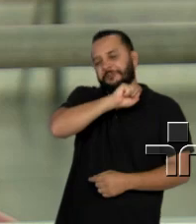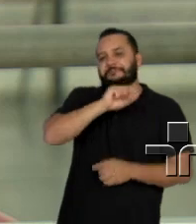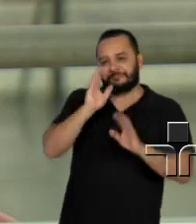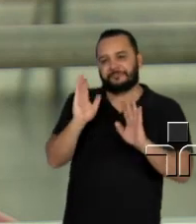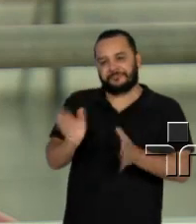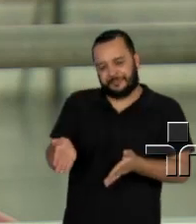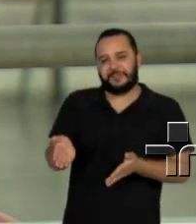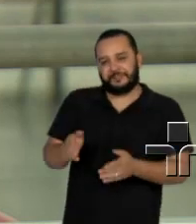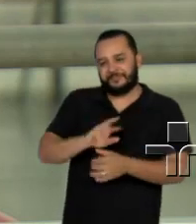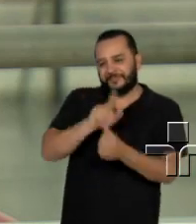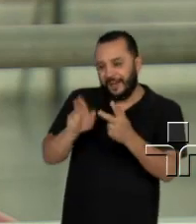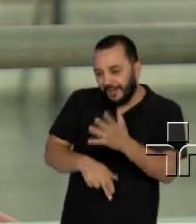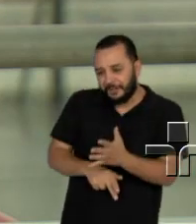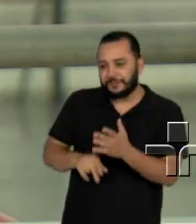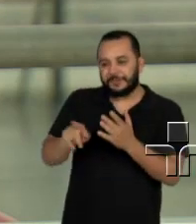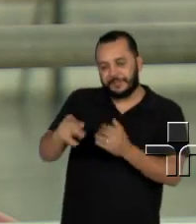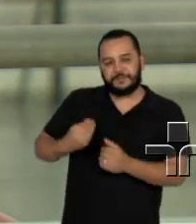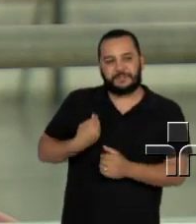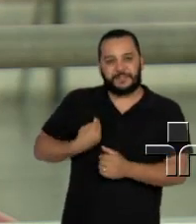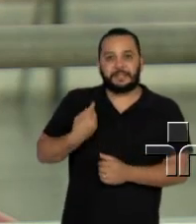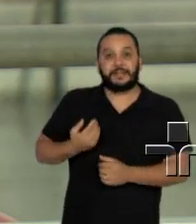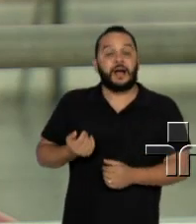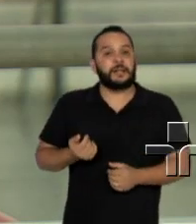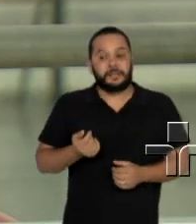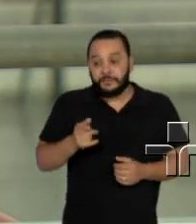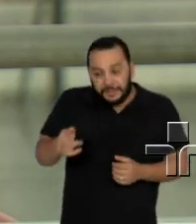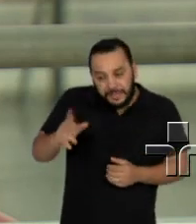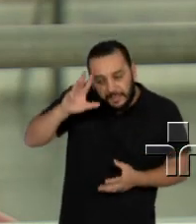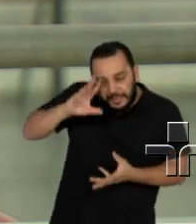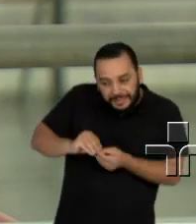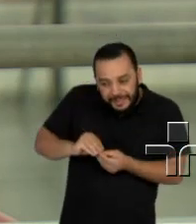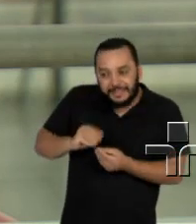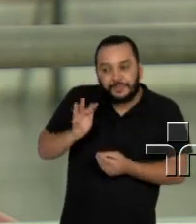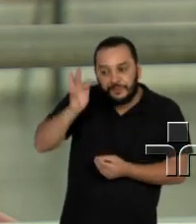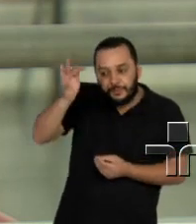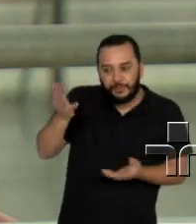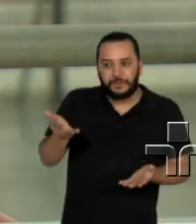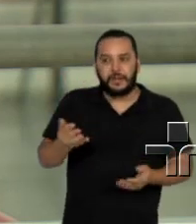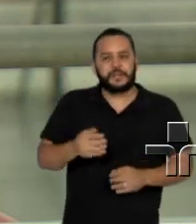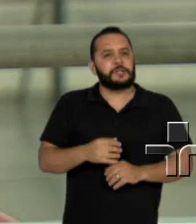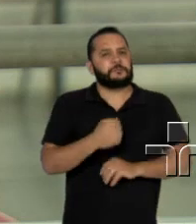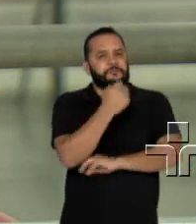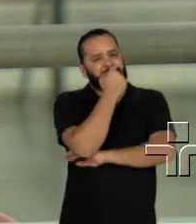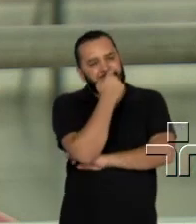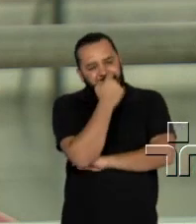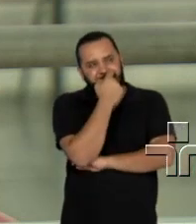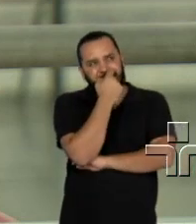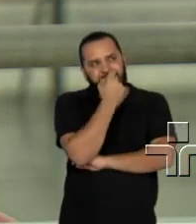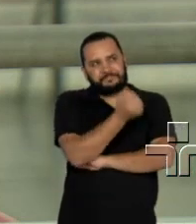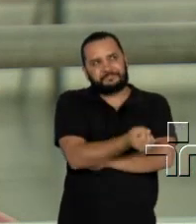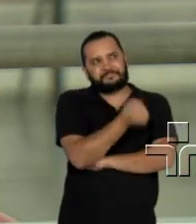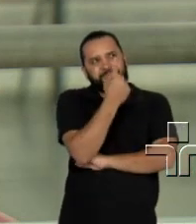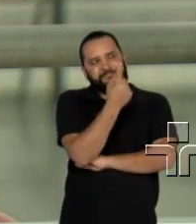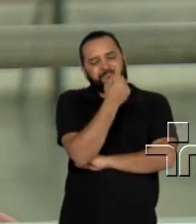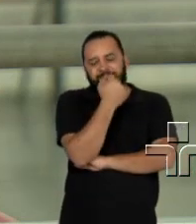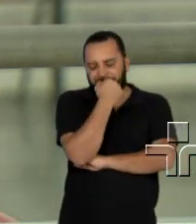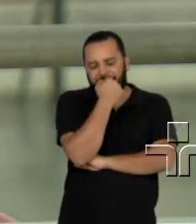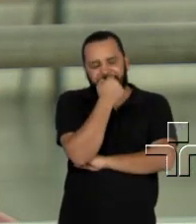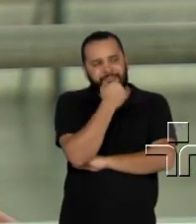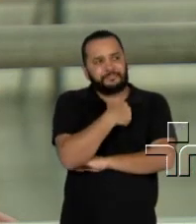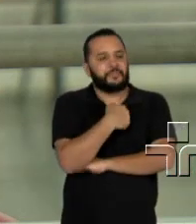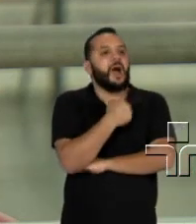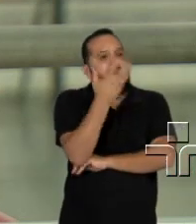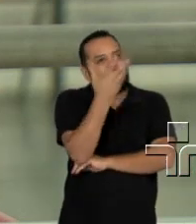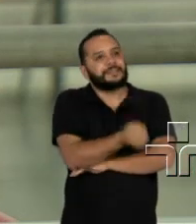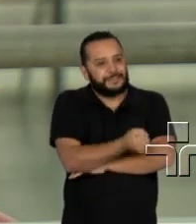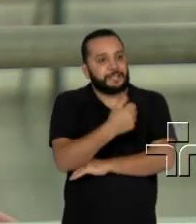ensinamentos que você vai ter na sua vida e um dia você vai entender esse chamado aí eu falei 'bom irmã diante disso